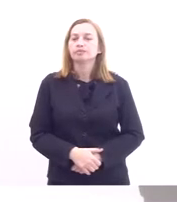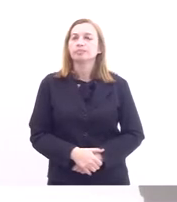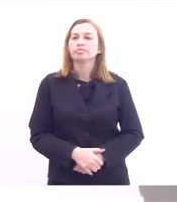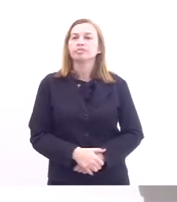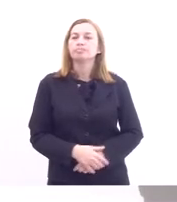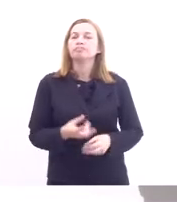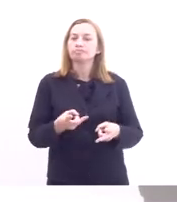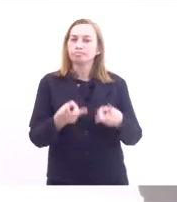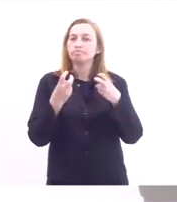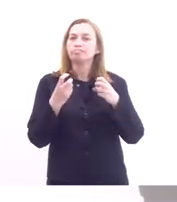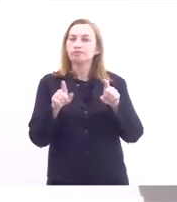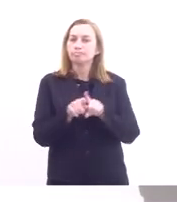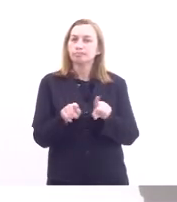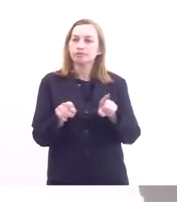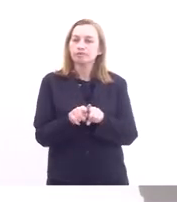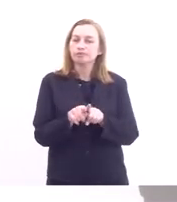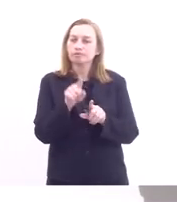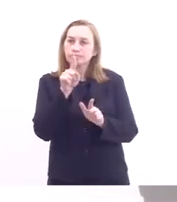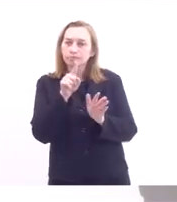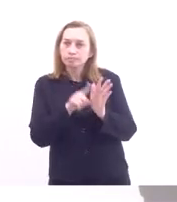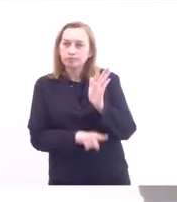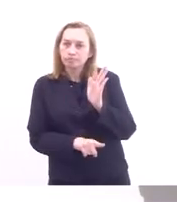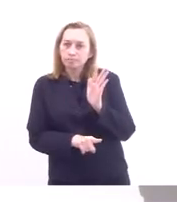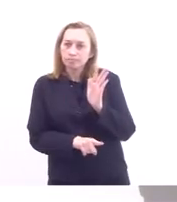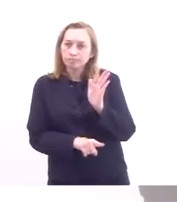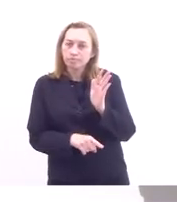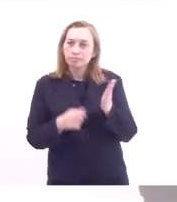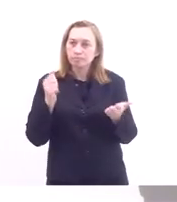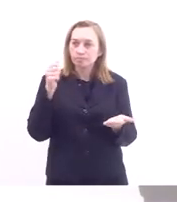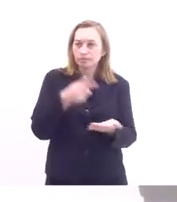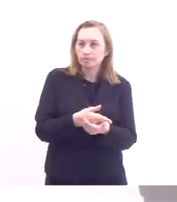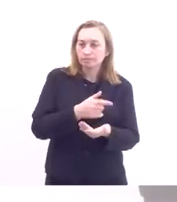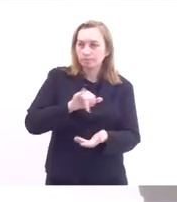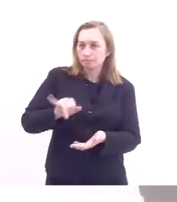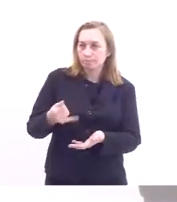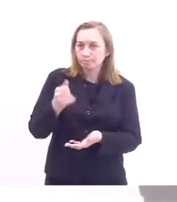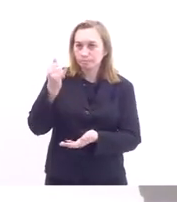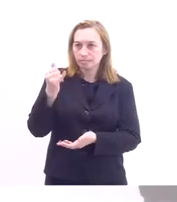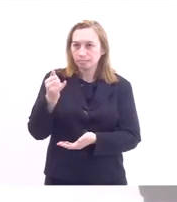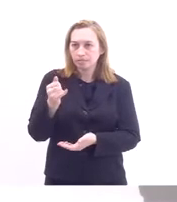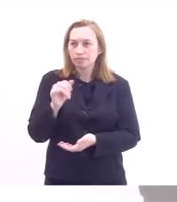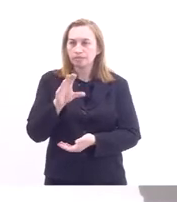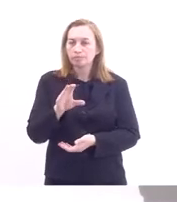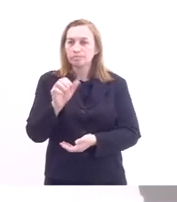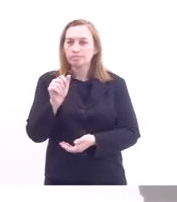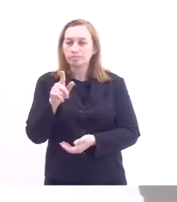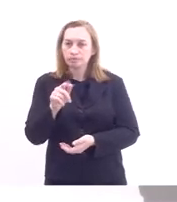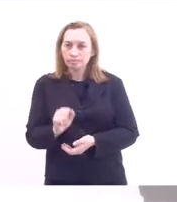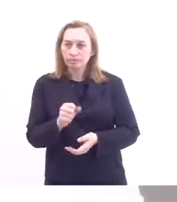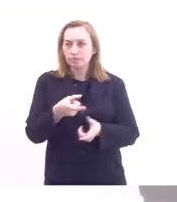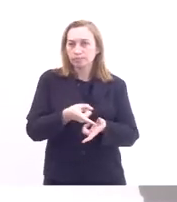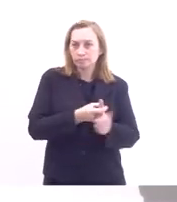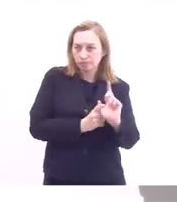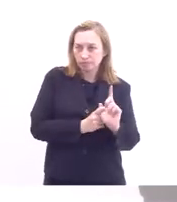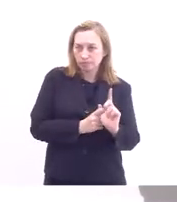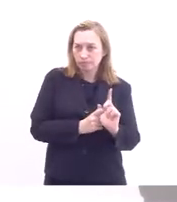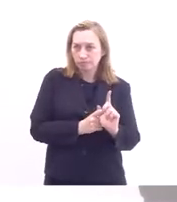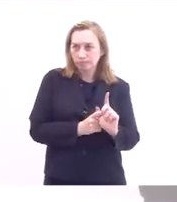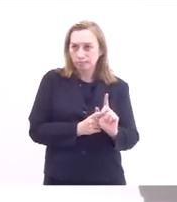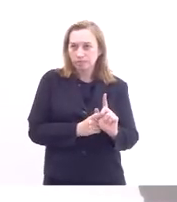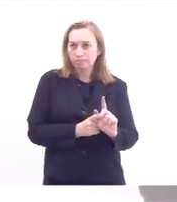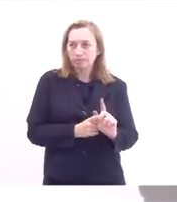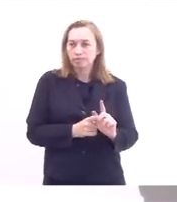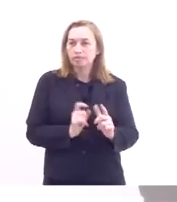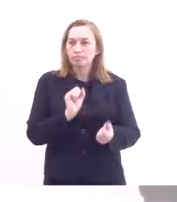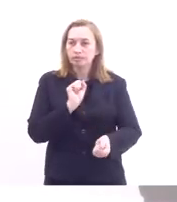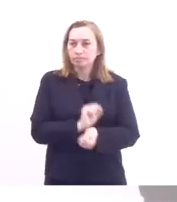gente percebe também uma redução no pagamento de juros e encargos da dívida em decorrência da